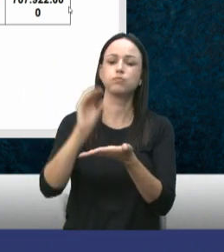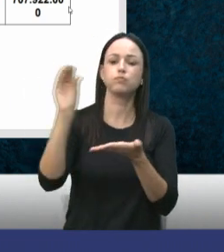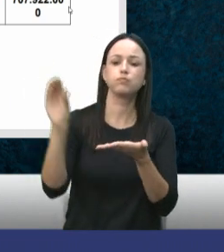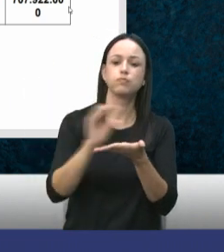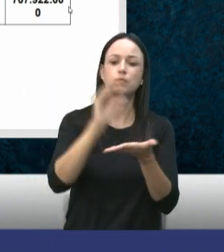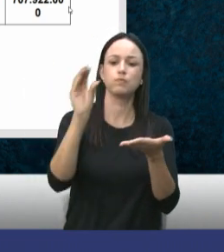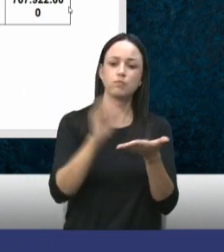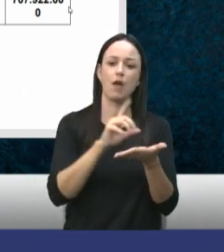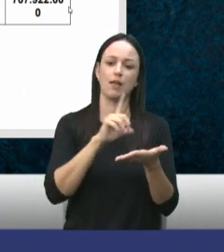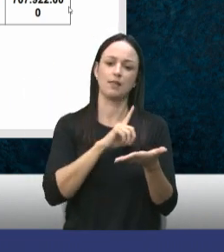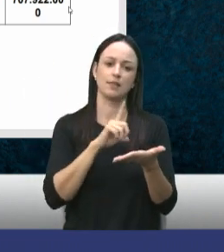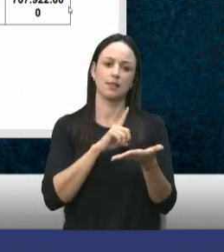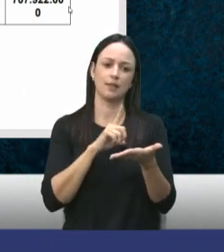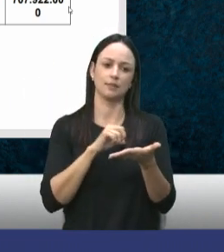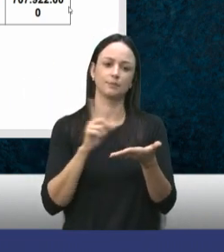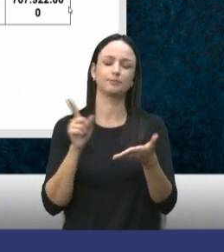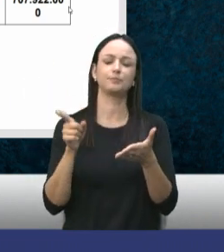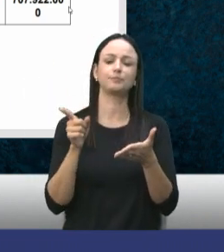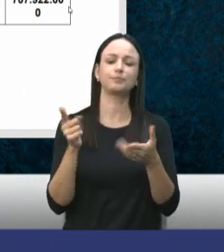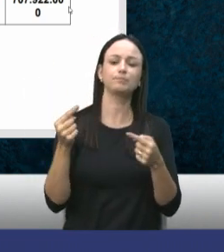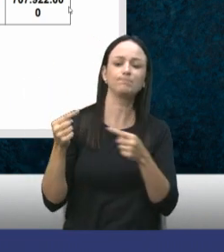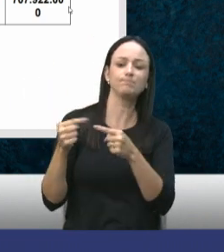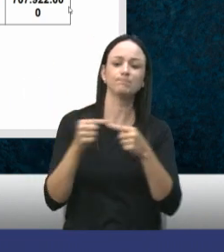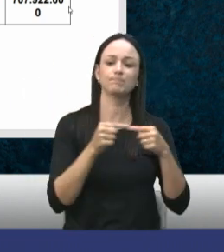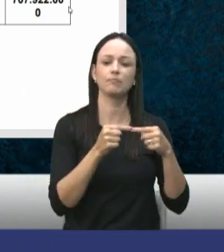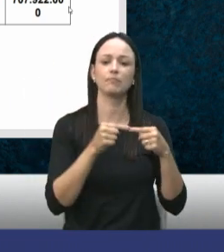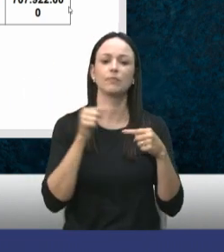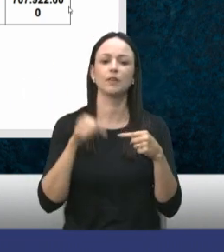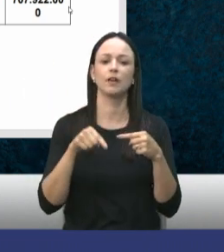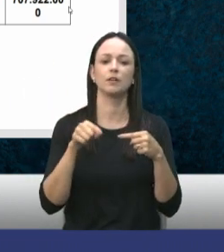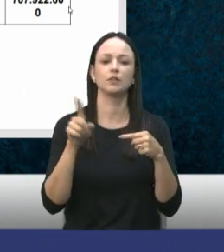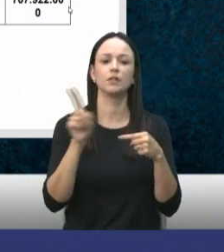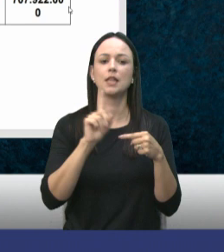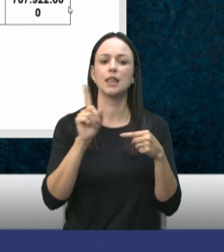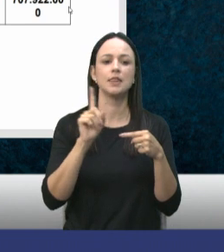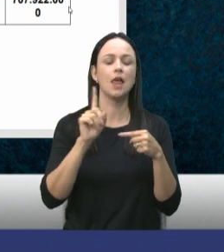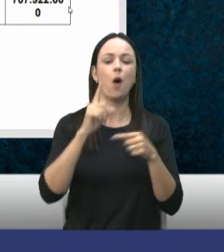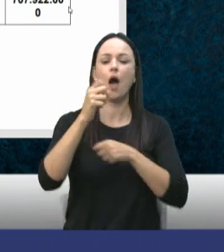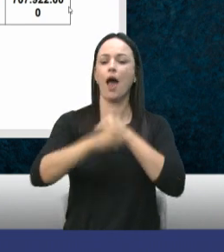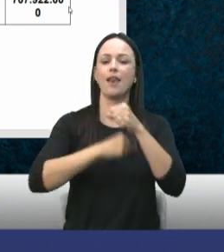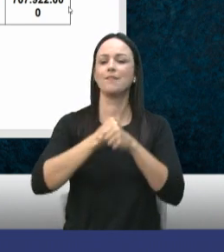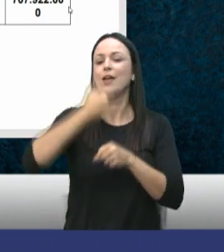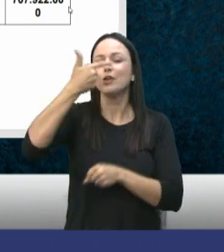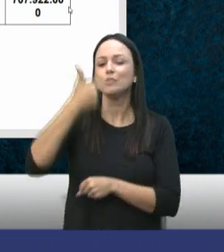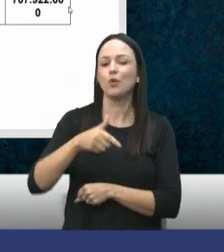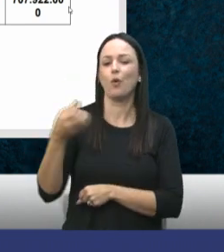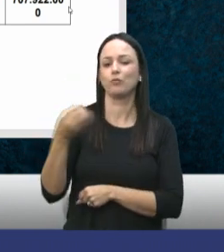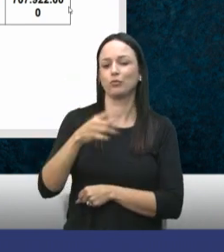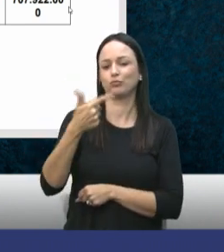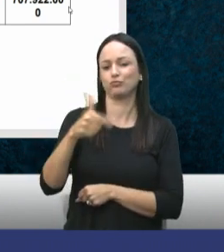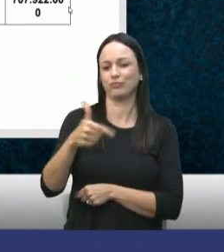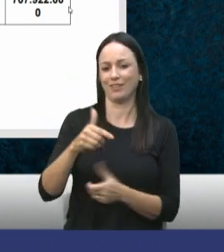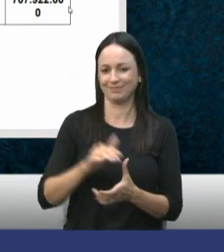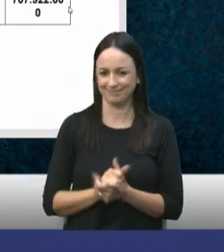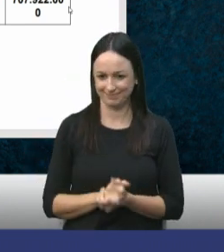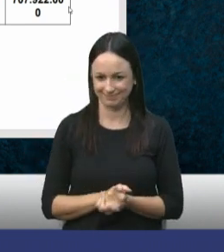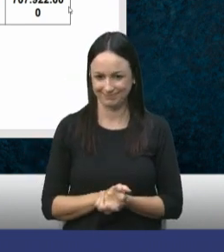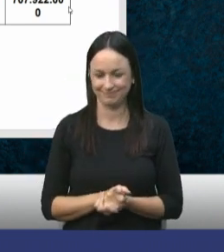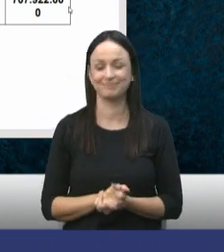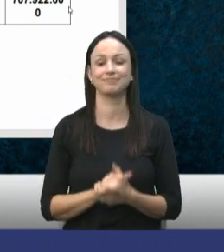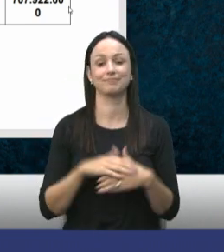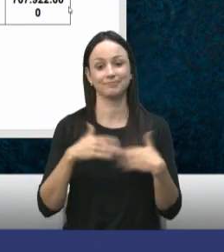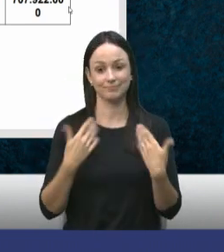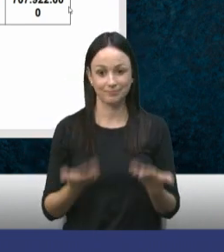vinculadas, que foi vinculado, que não se renovarão para o exercício 2024. Então, aqui